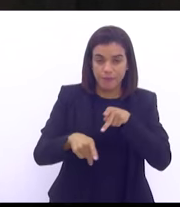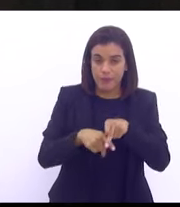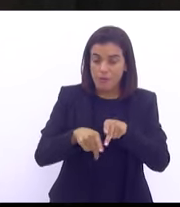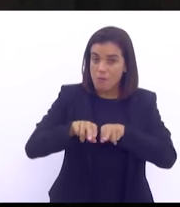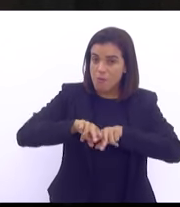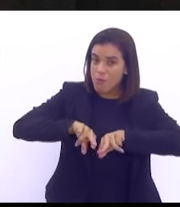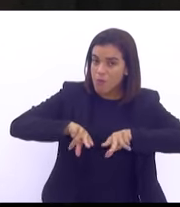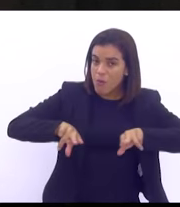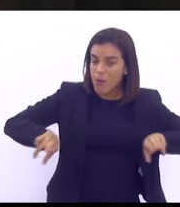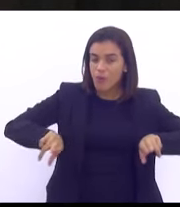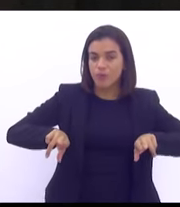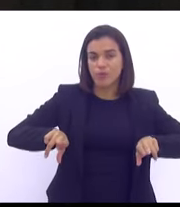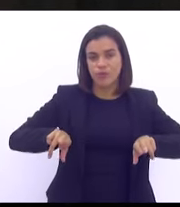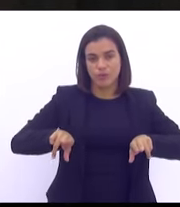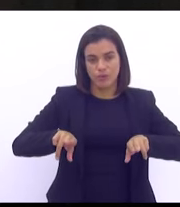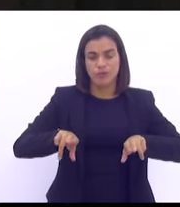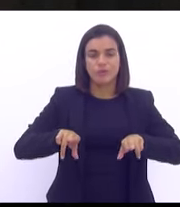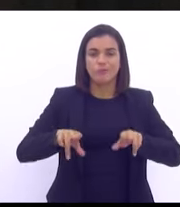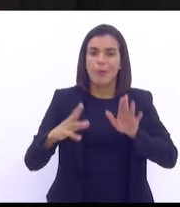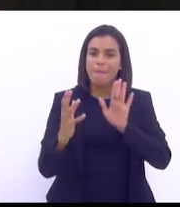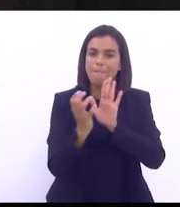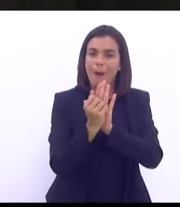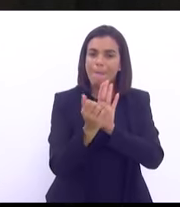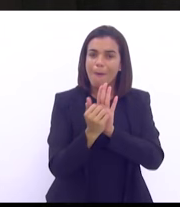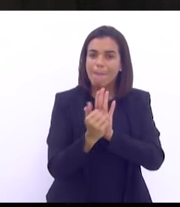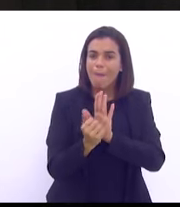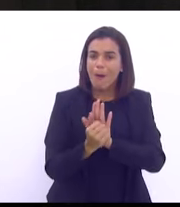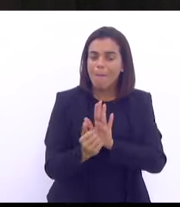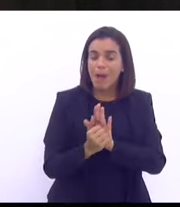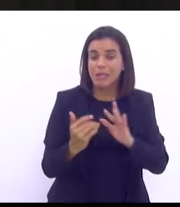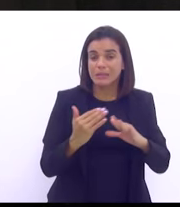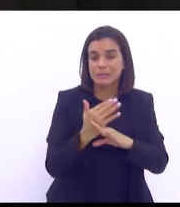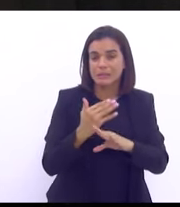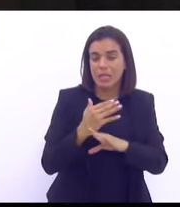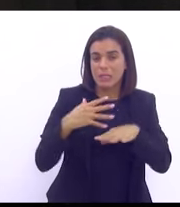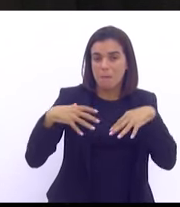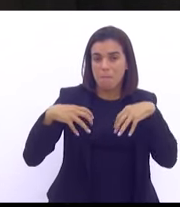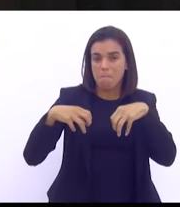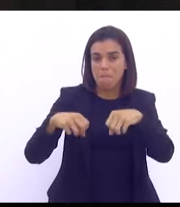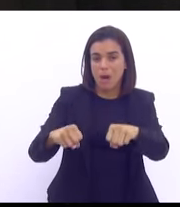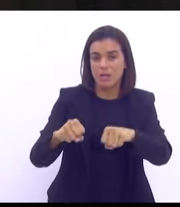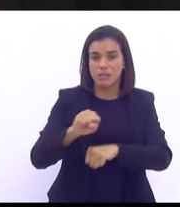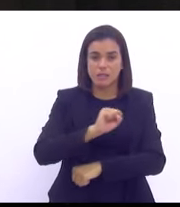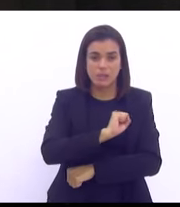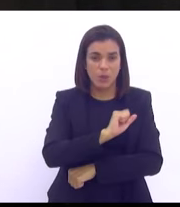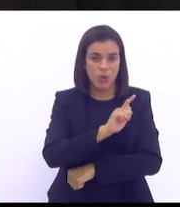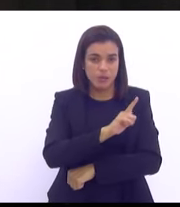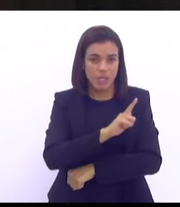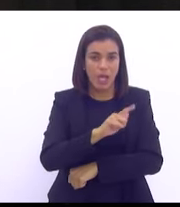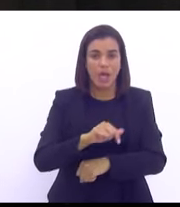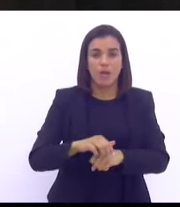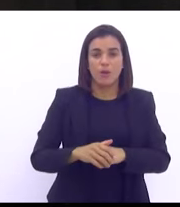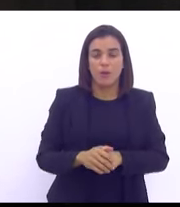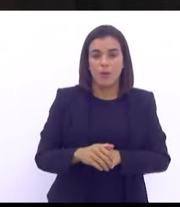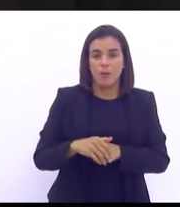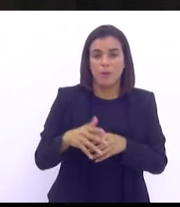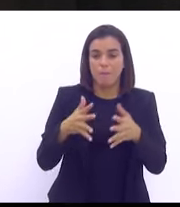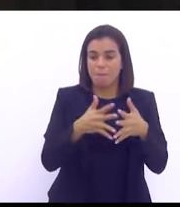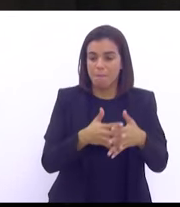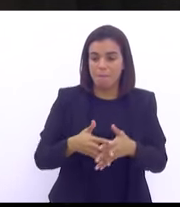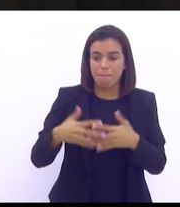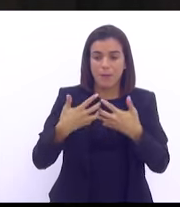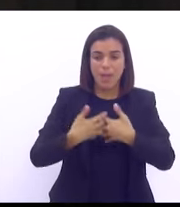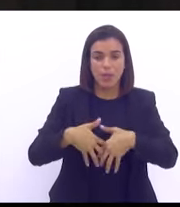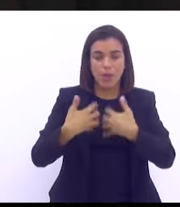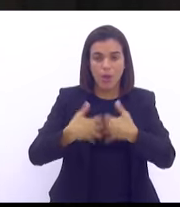muitos, como eu falei aqui, os registros das cidades com falta de luz. São Gonçalo, Petrópolis e